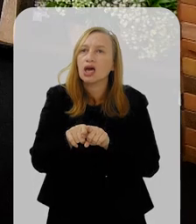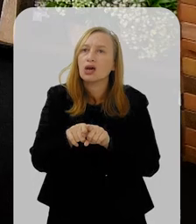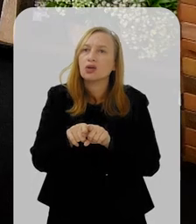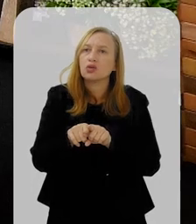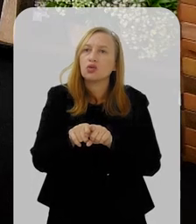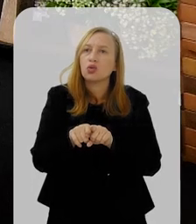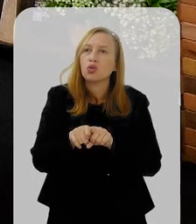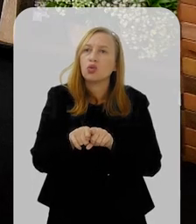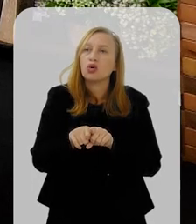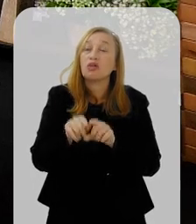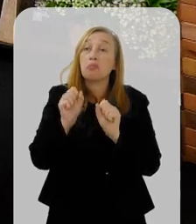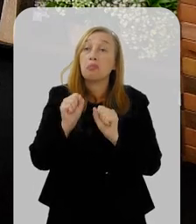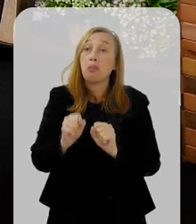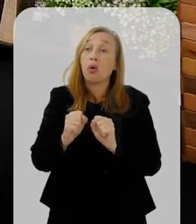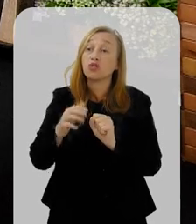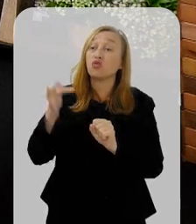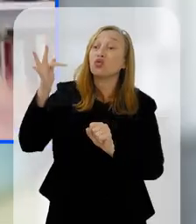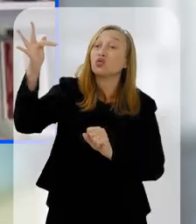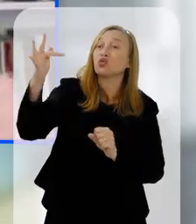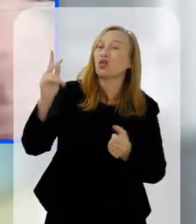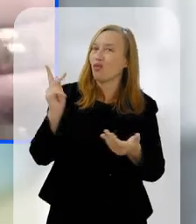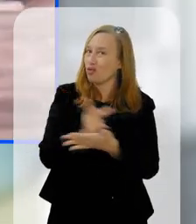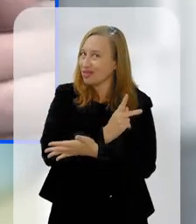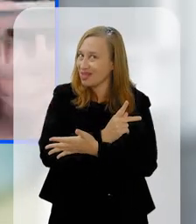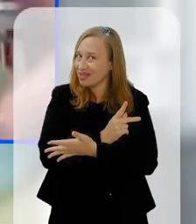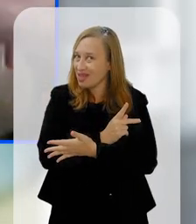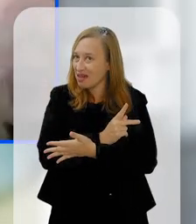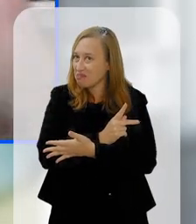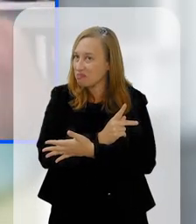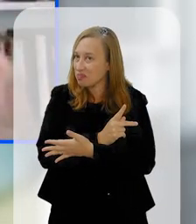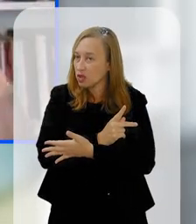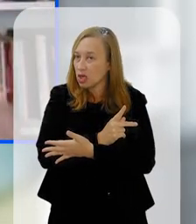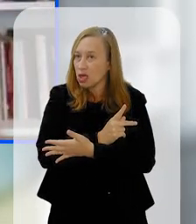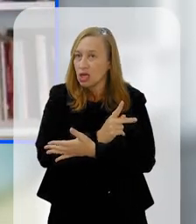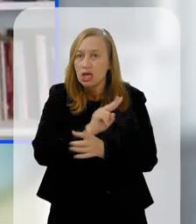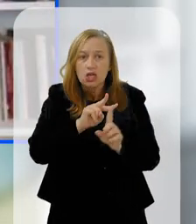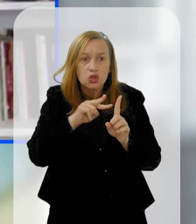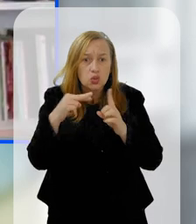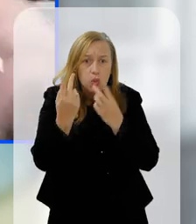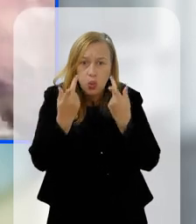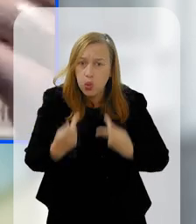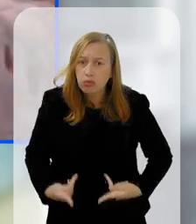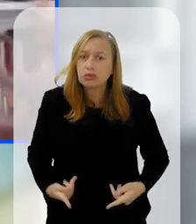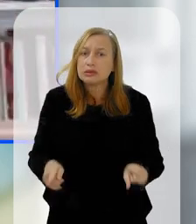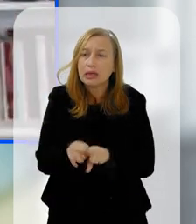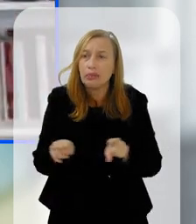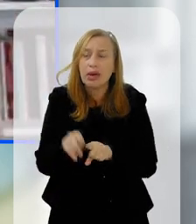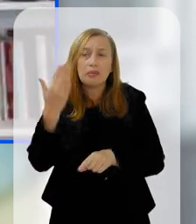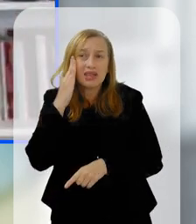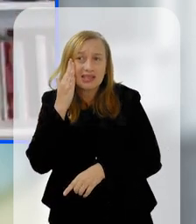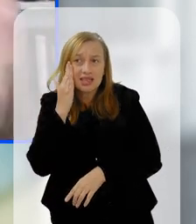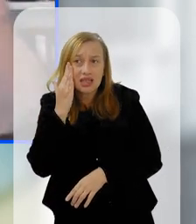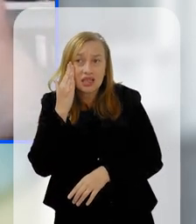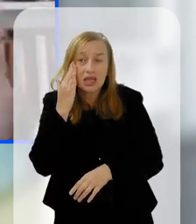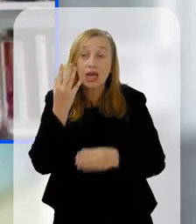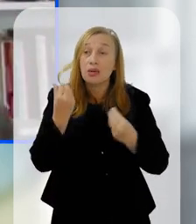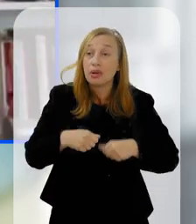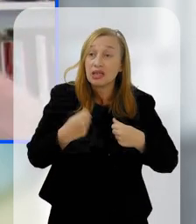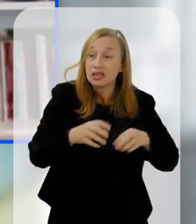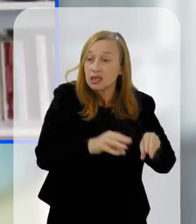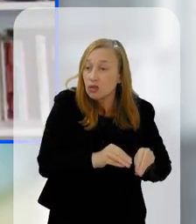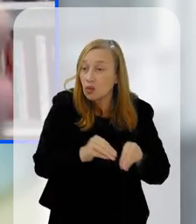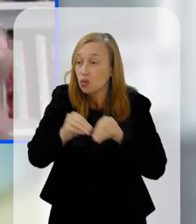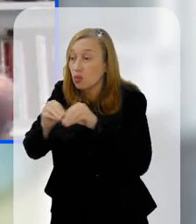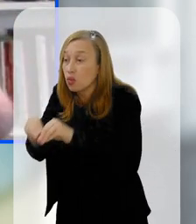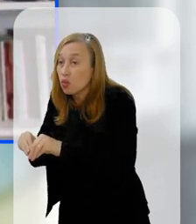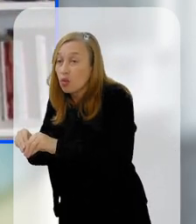também para o que está por vir, o que poderá vir, o que aconteceu, este olhar humano também tem que compreender que eu preciso